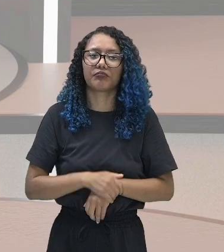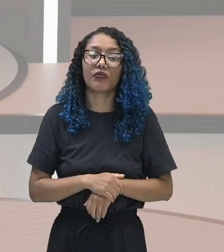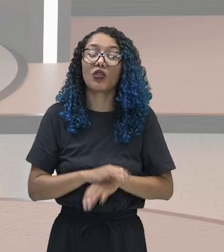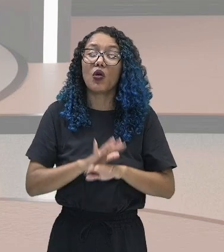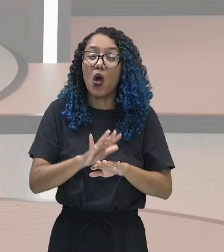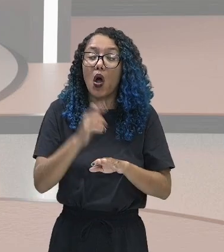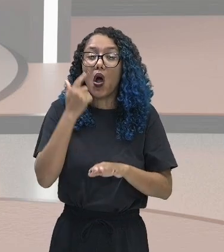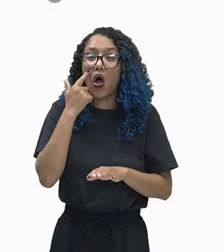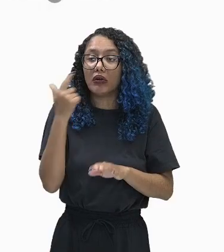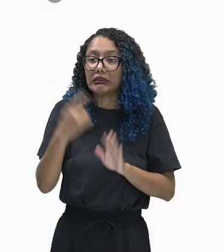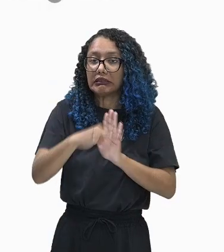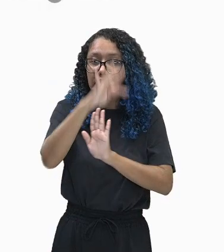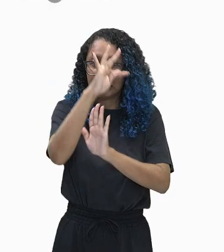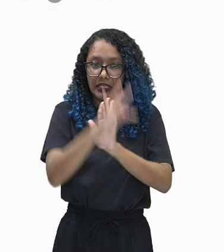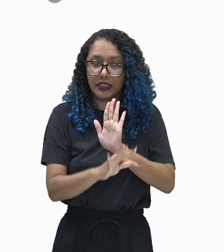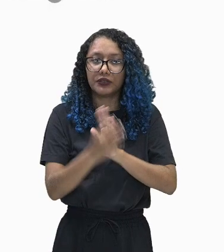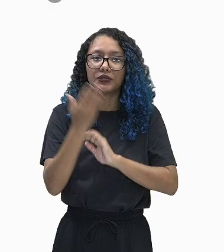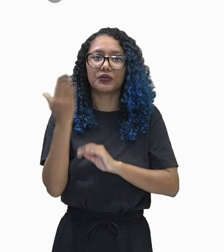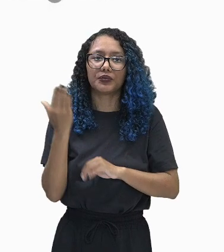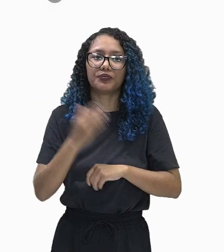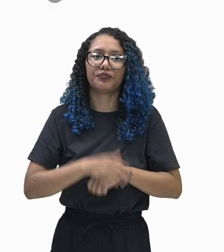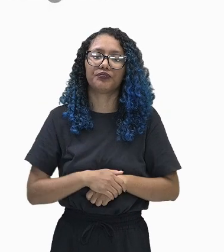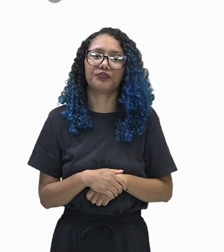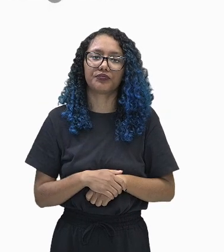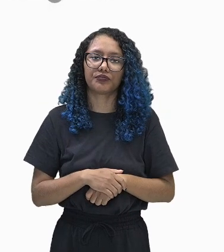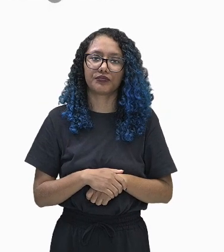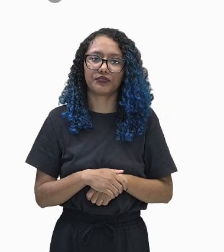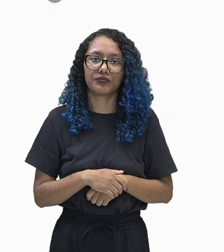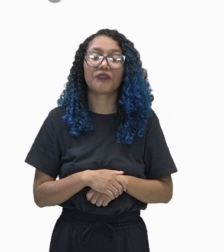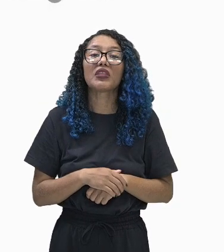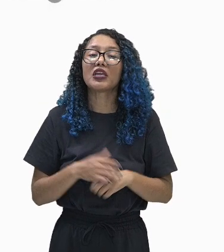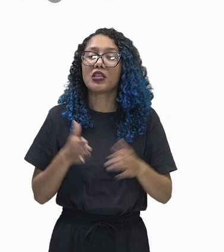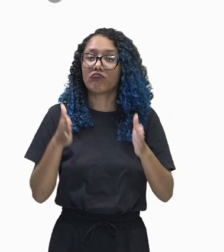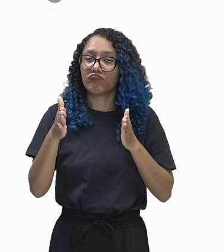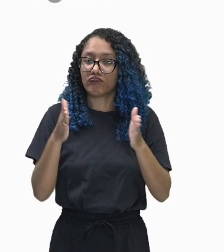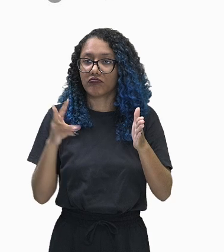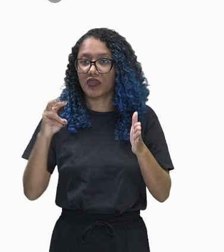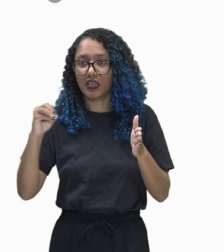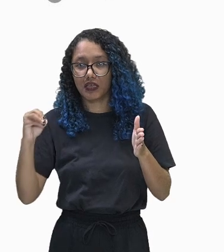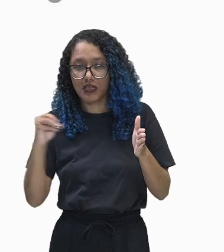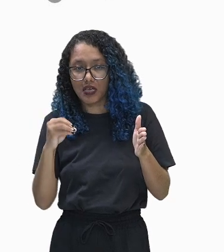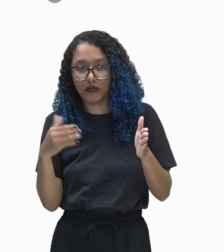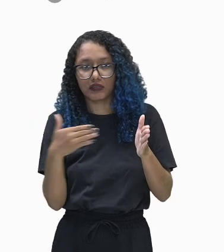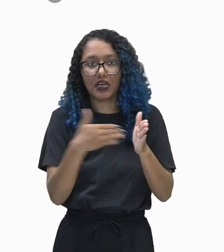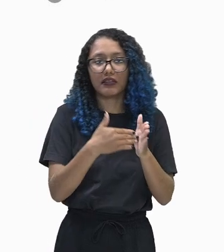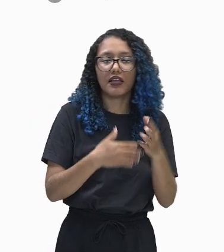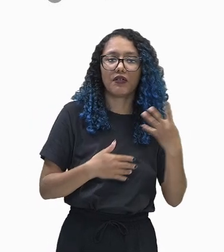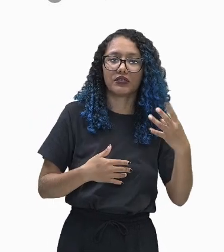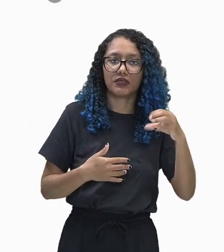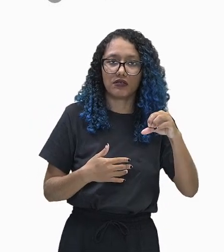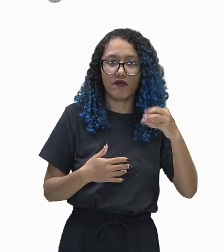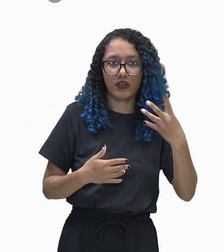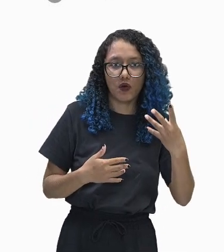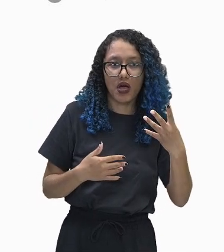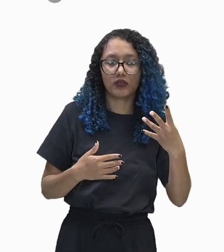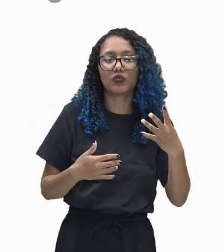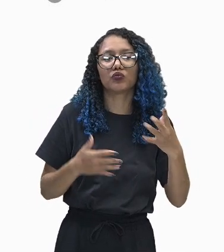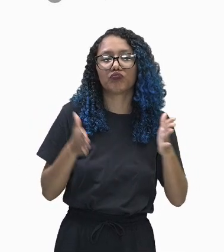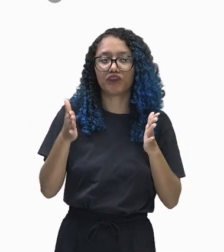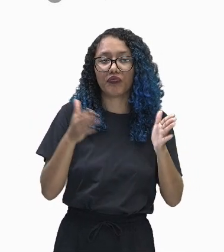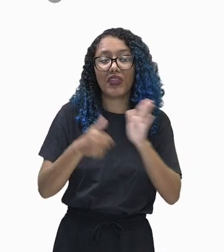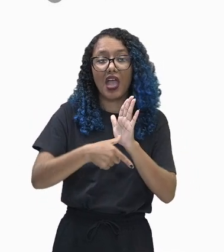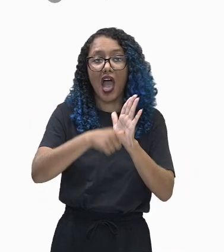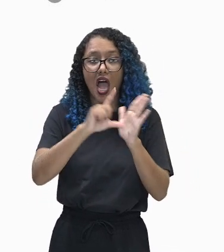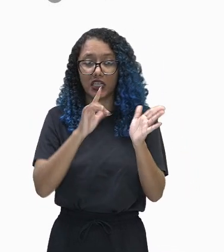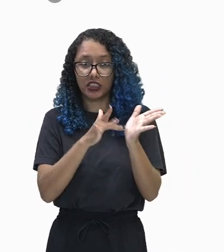ali o textinho que diz o seguinte: entre 500 e 494 a.C.,